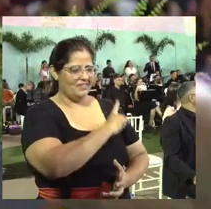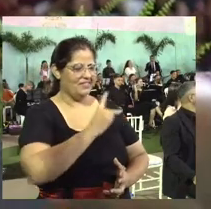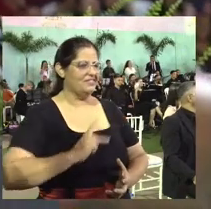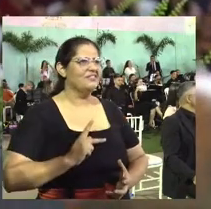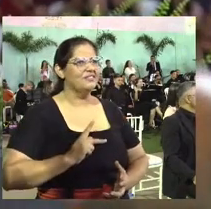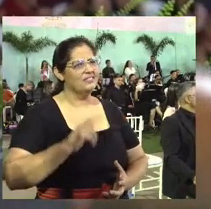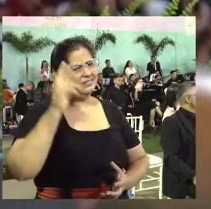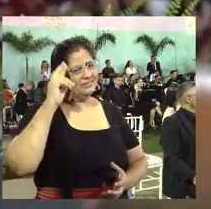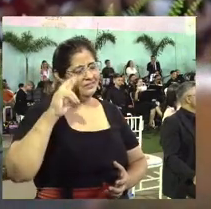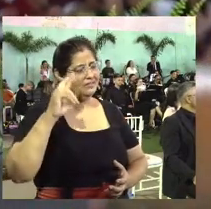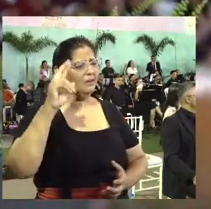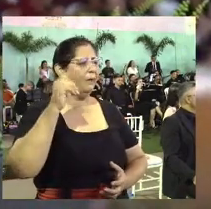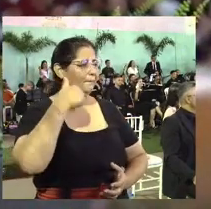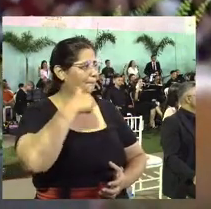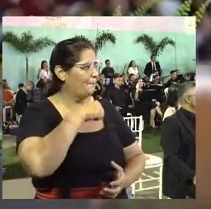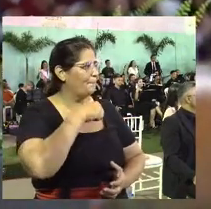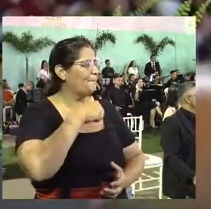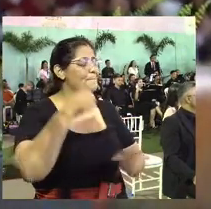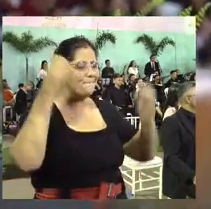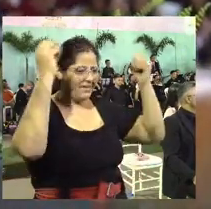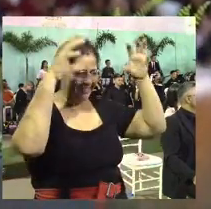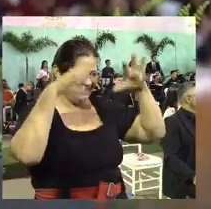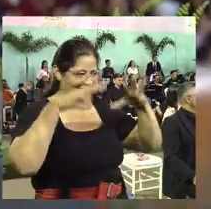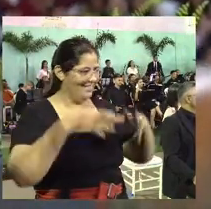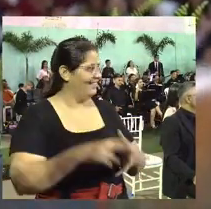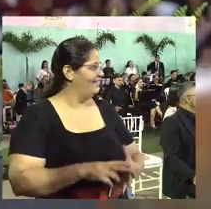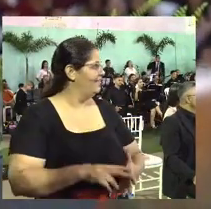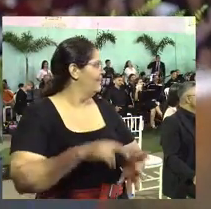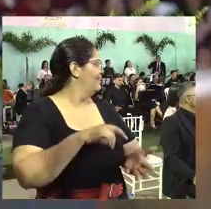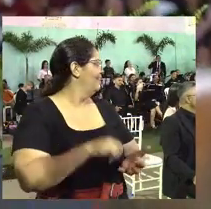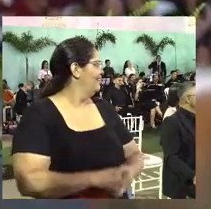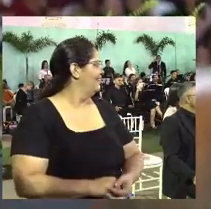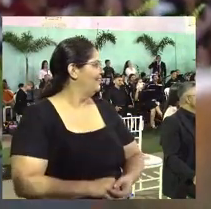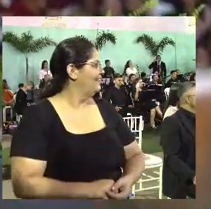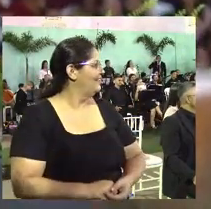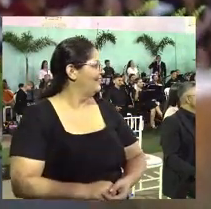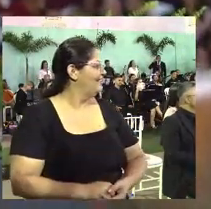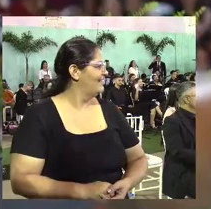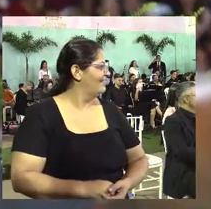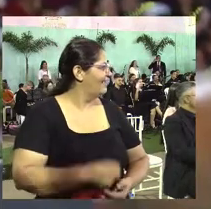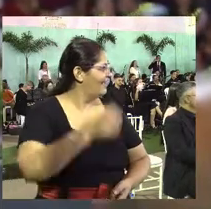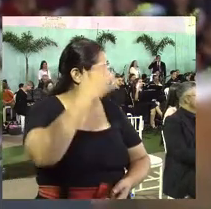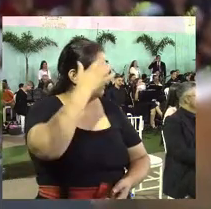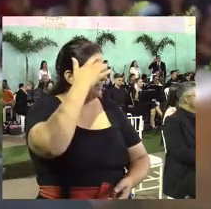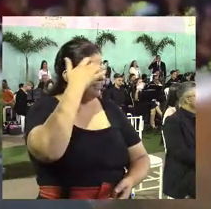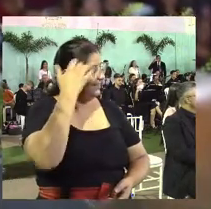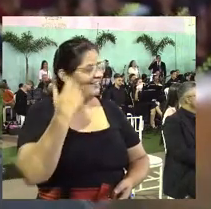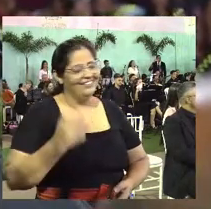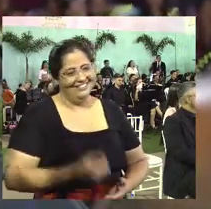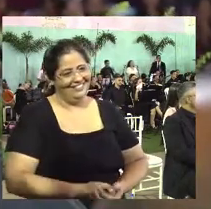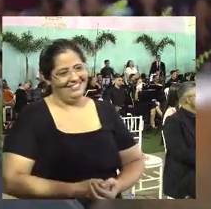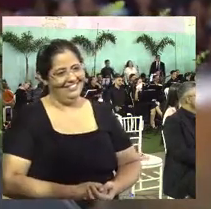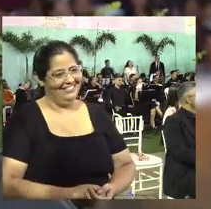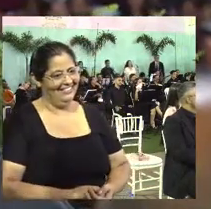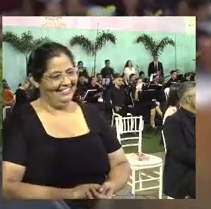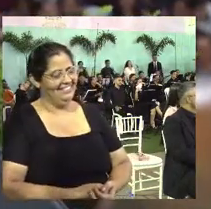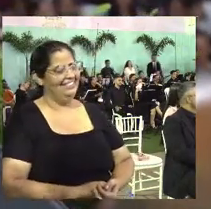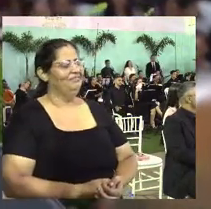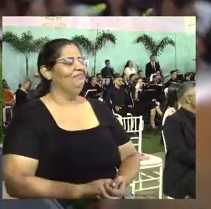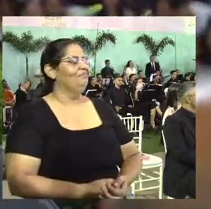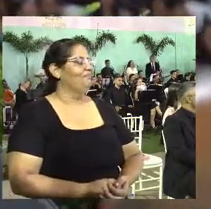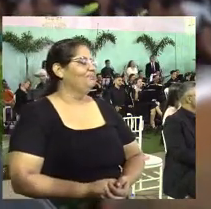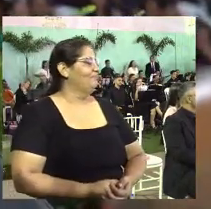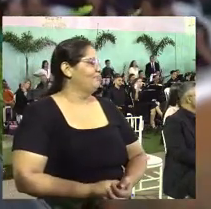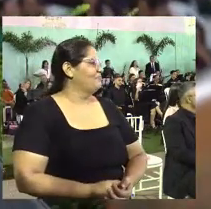foram uma benção na minha vida a senhora nosso café tá de pé tá a banda eu falei que eu nem ia cantar com orquestra porque ninguém me